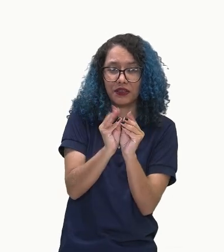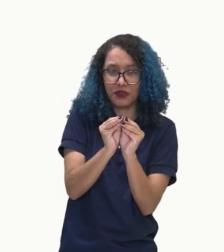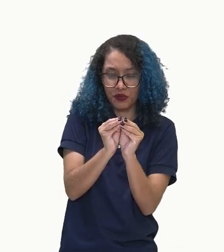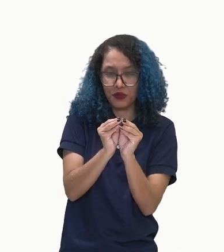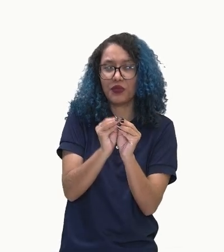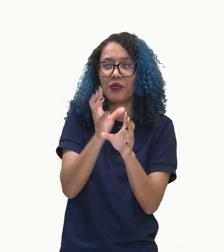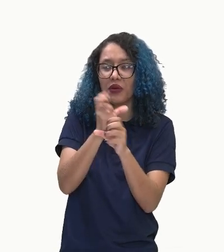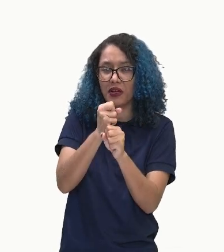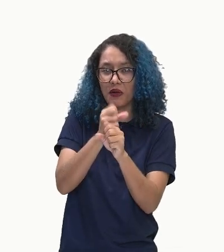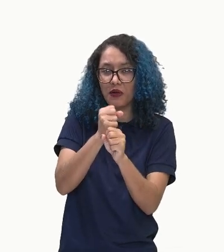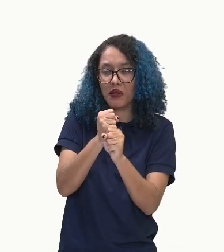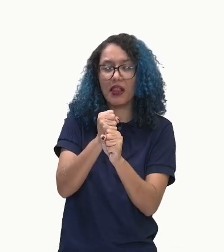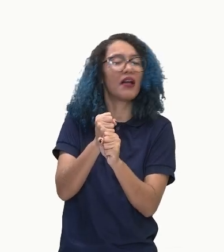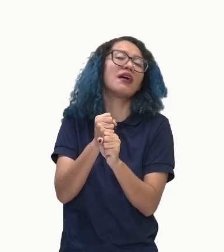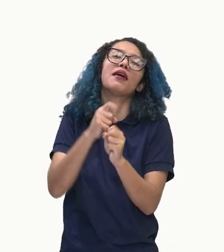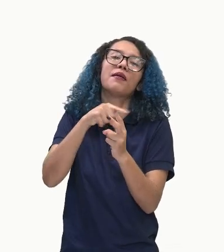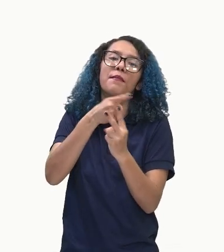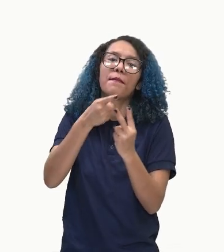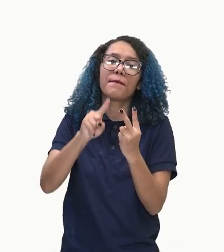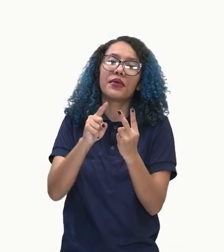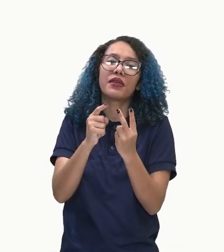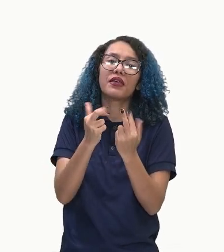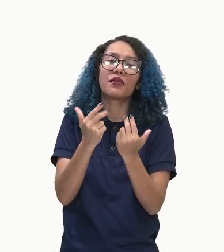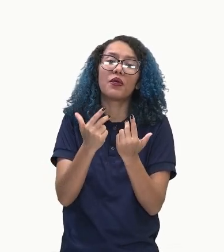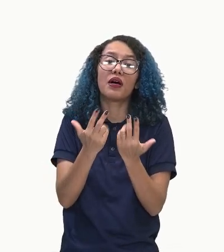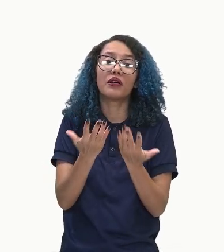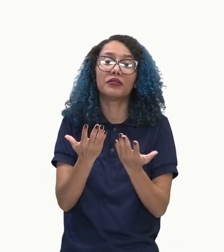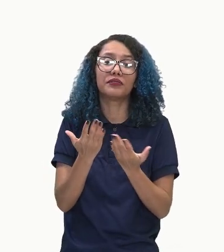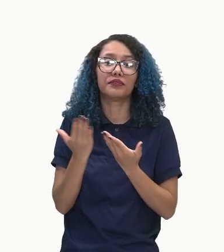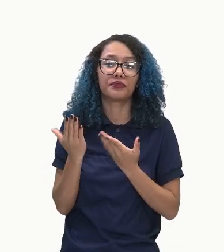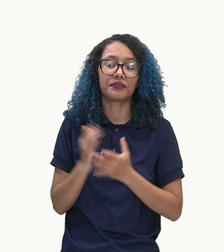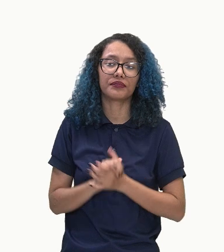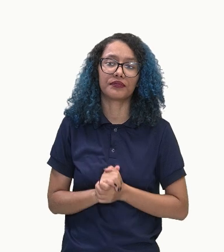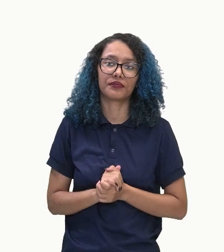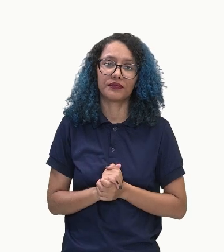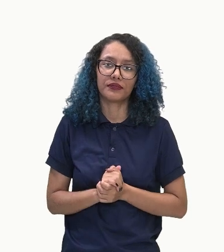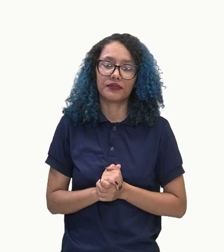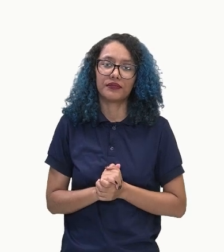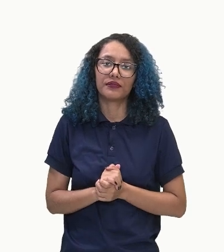que o π, olha aqui, ó, que o π seja